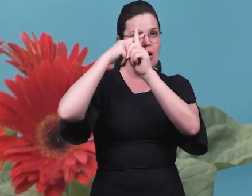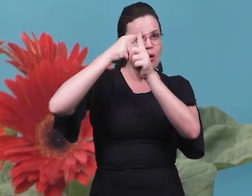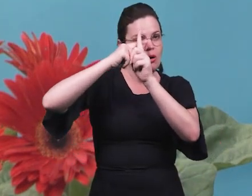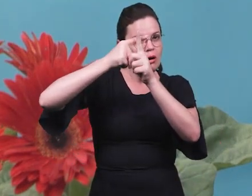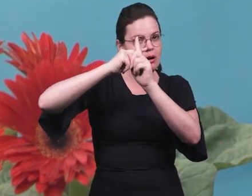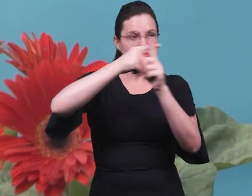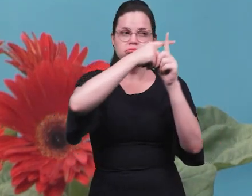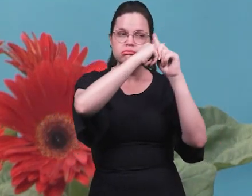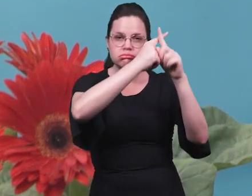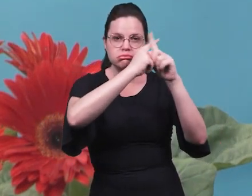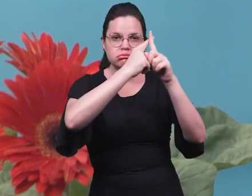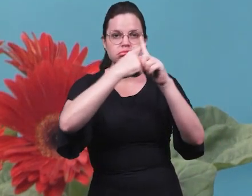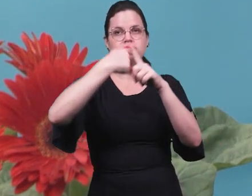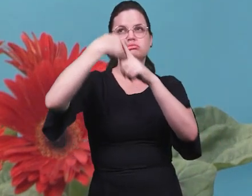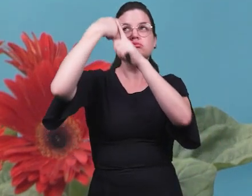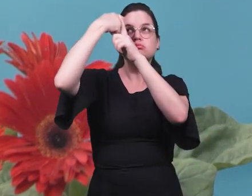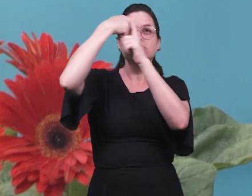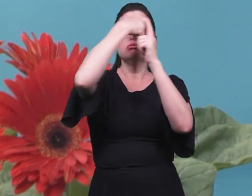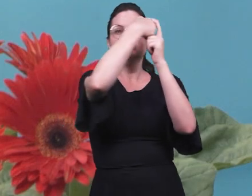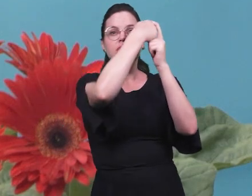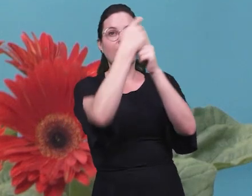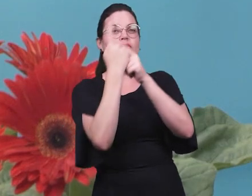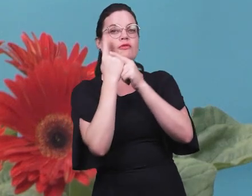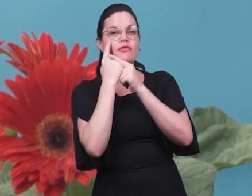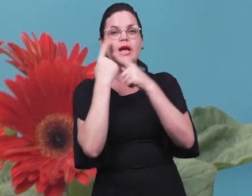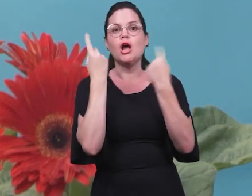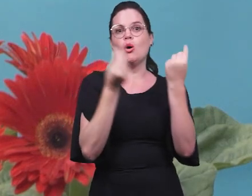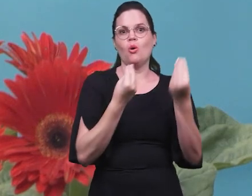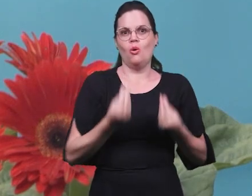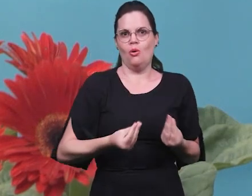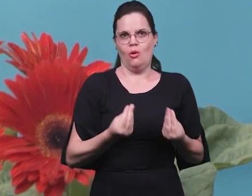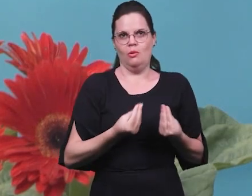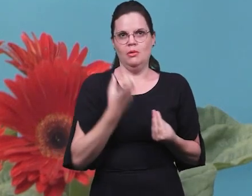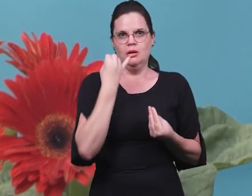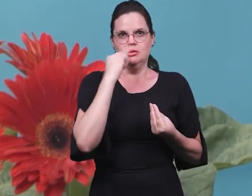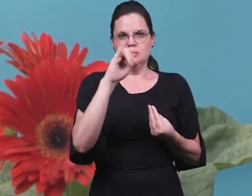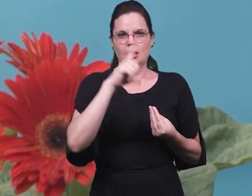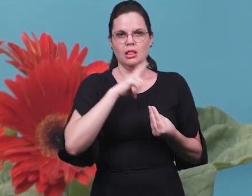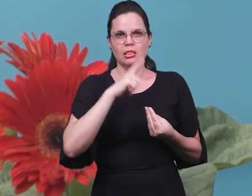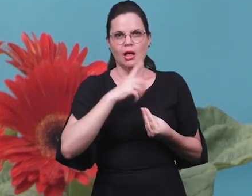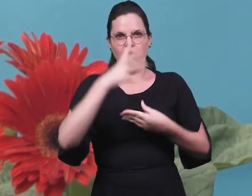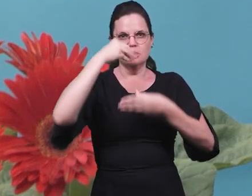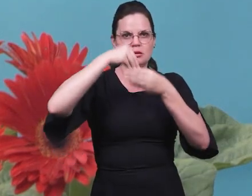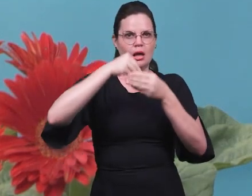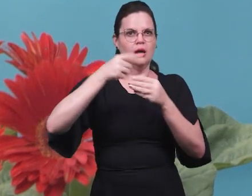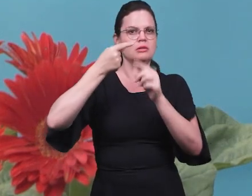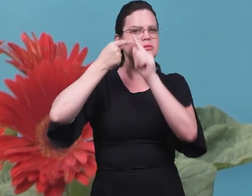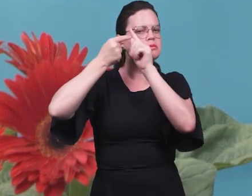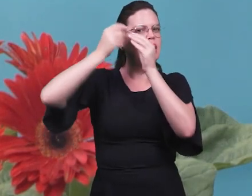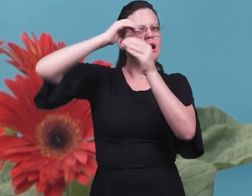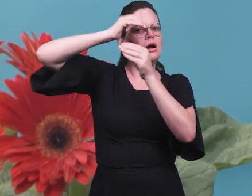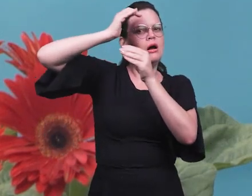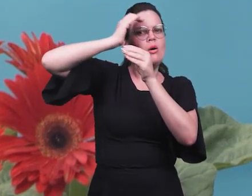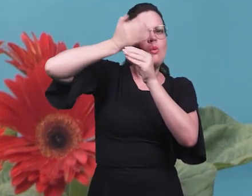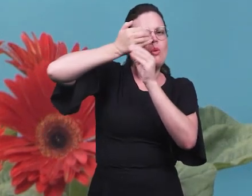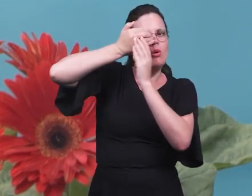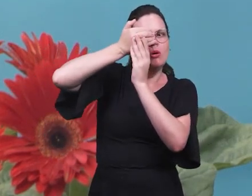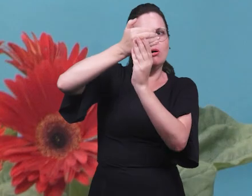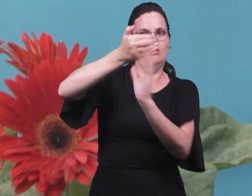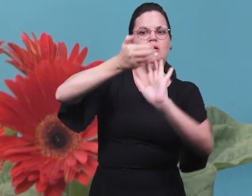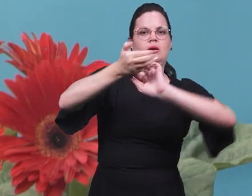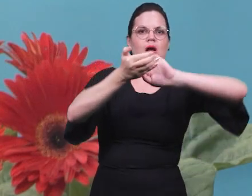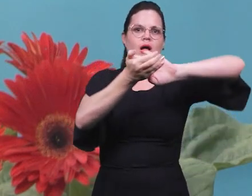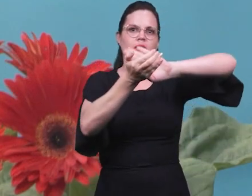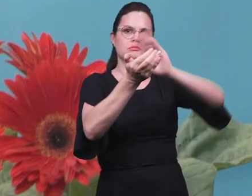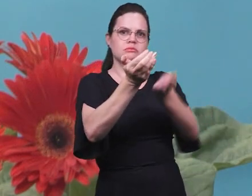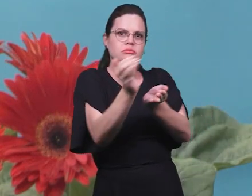para estar avaliando, para estar fazendo esse fundo de olho, para ver como é que está essa mácula, né, lá atrás, na parte posterior do olho,